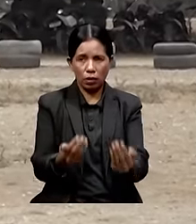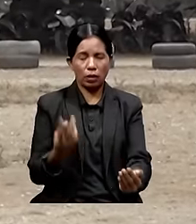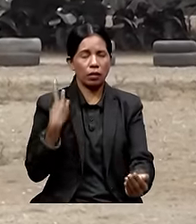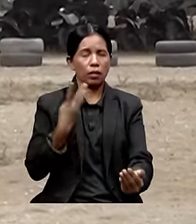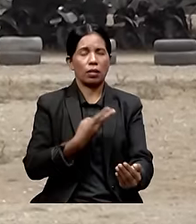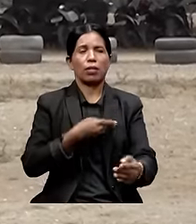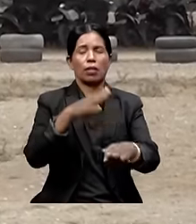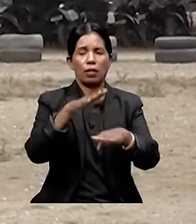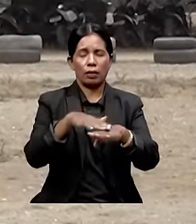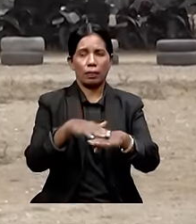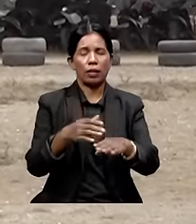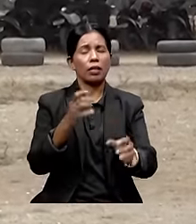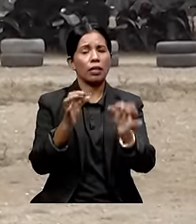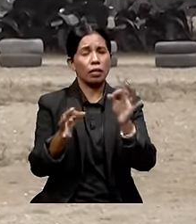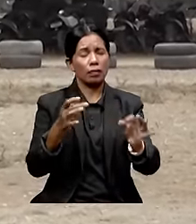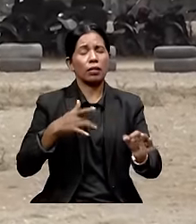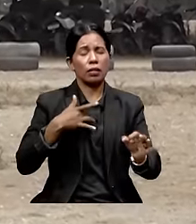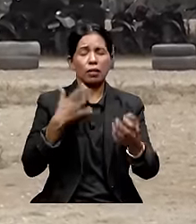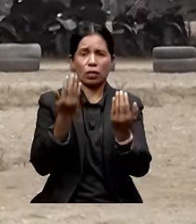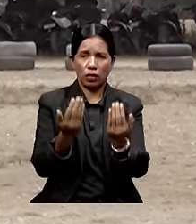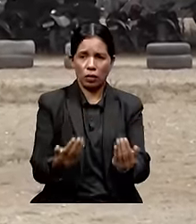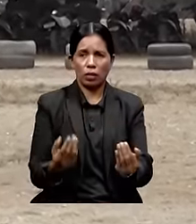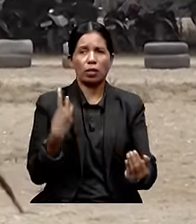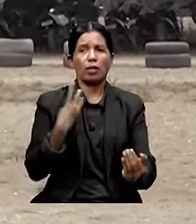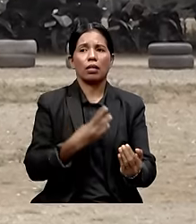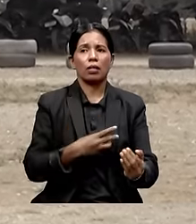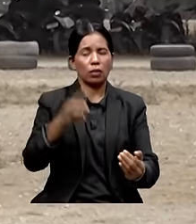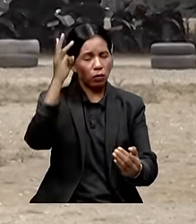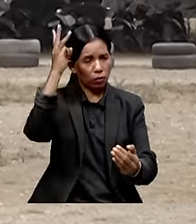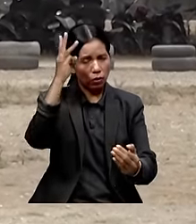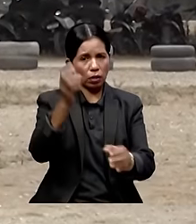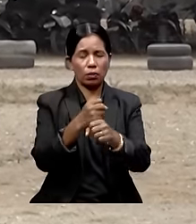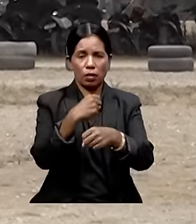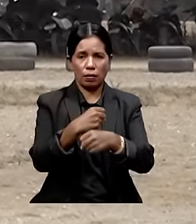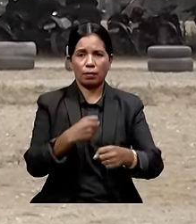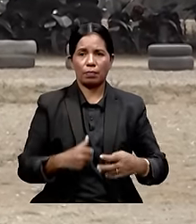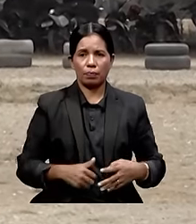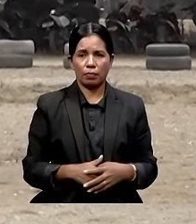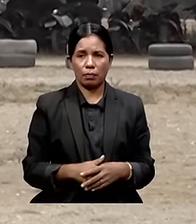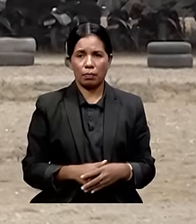leite. Quando sente dia toda, então ita preocupa a tua lá.